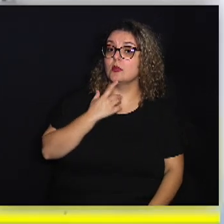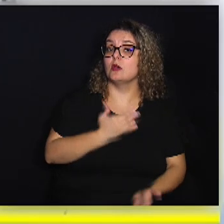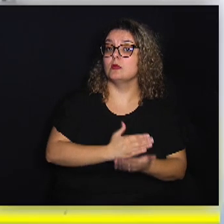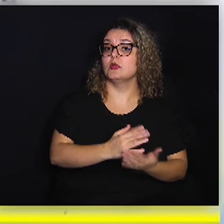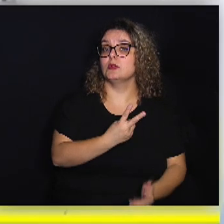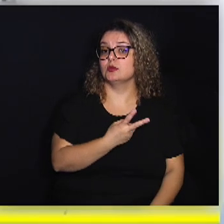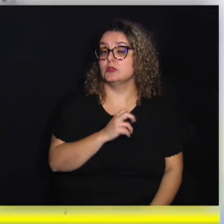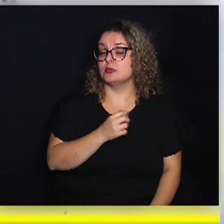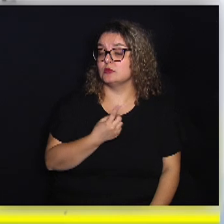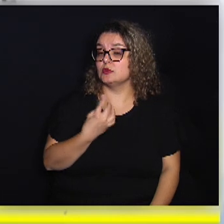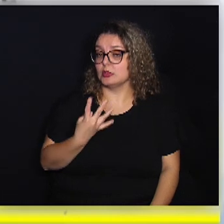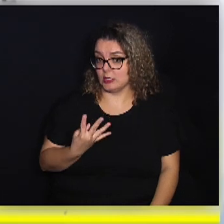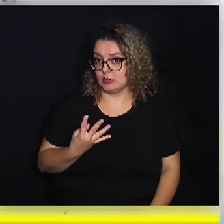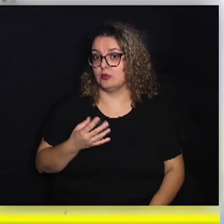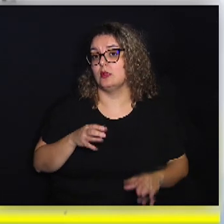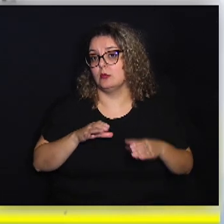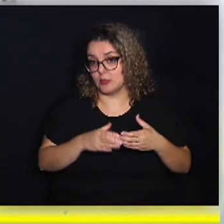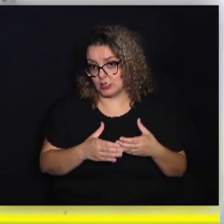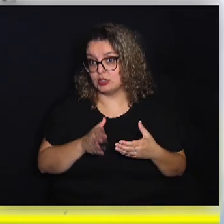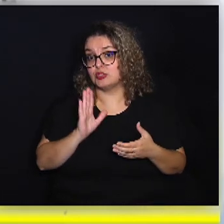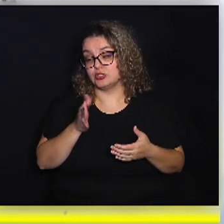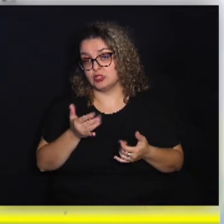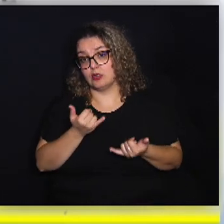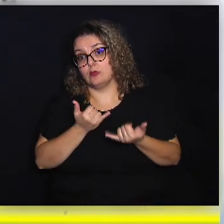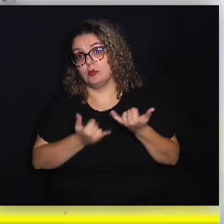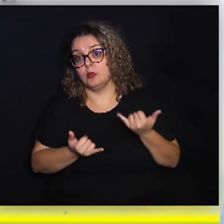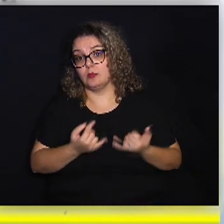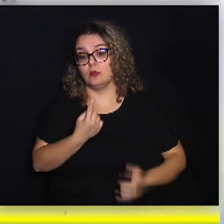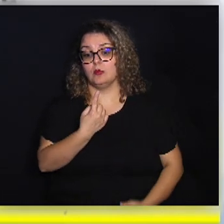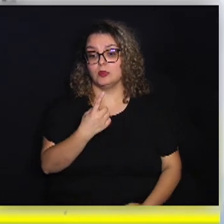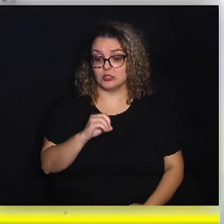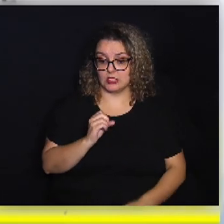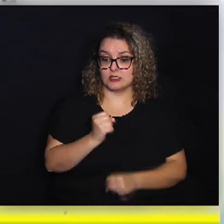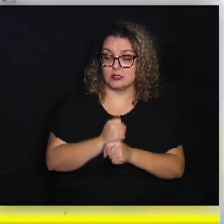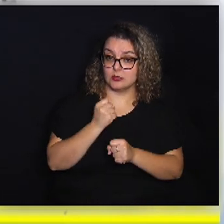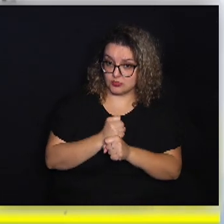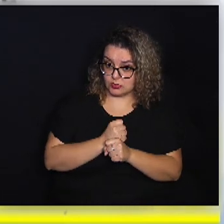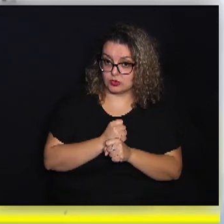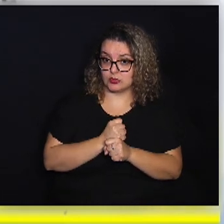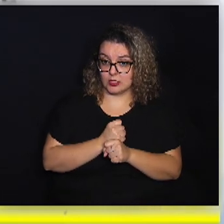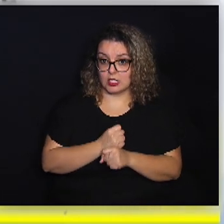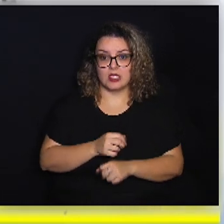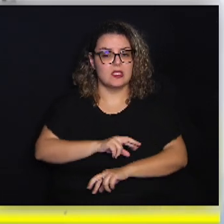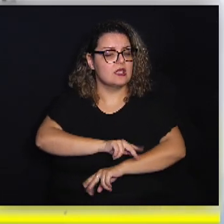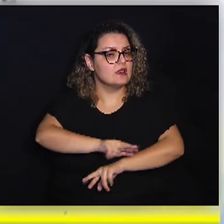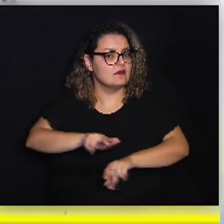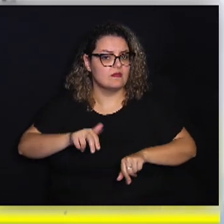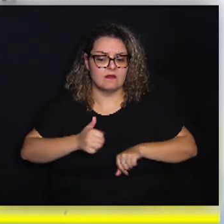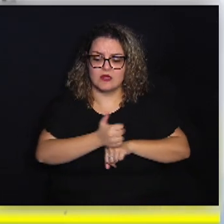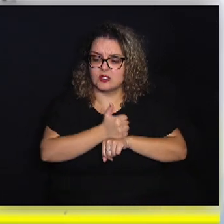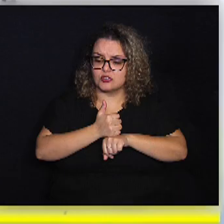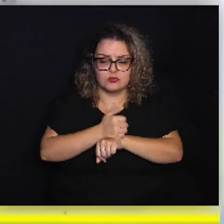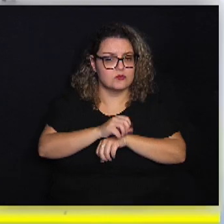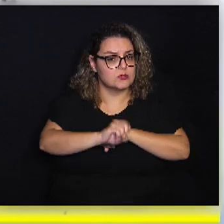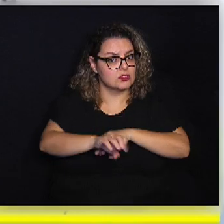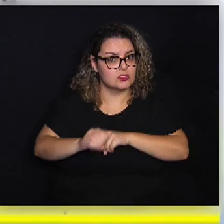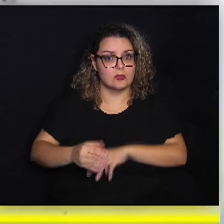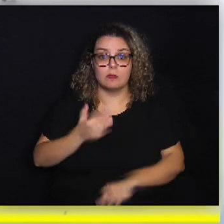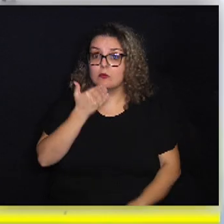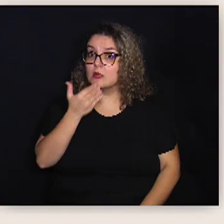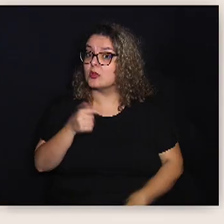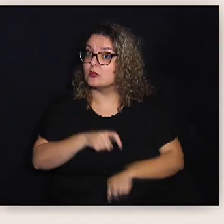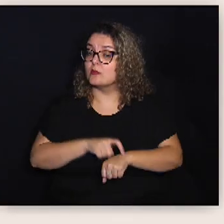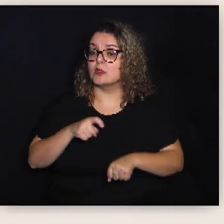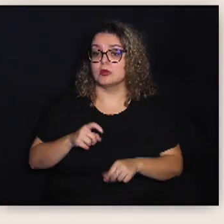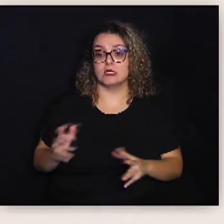2014, ou seja, a gente já está no período de 10 anos, e há muito tempo os educadores solicitam um momento em que eles pudessem